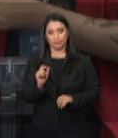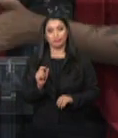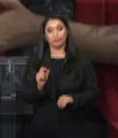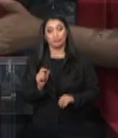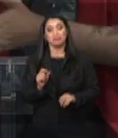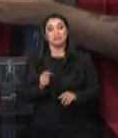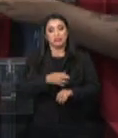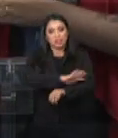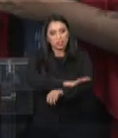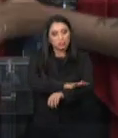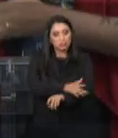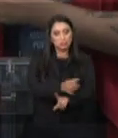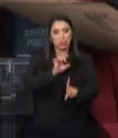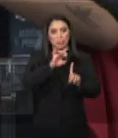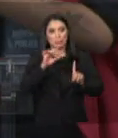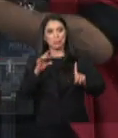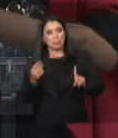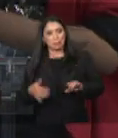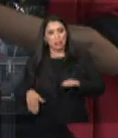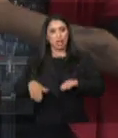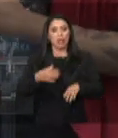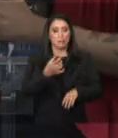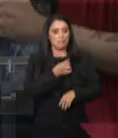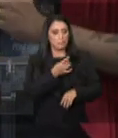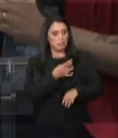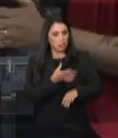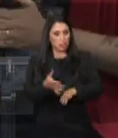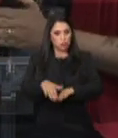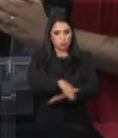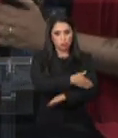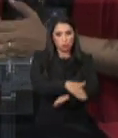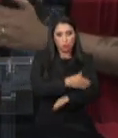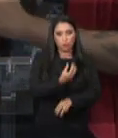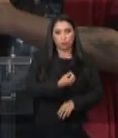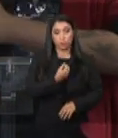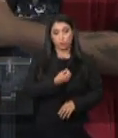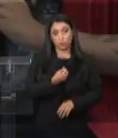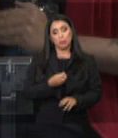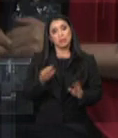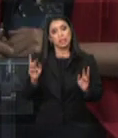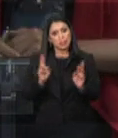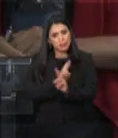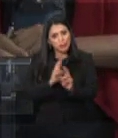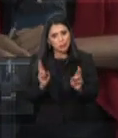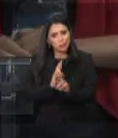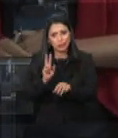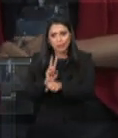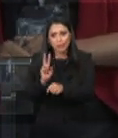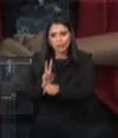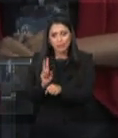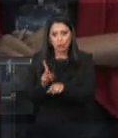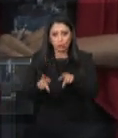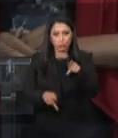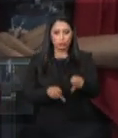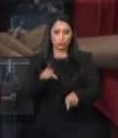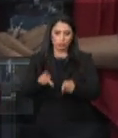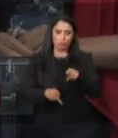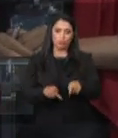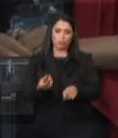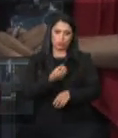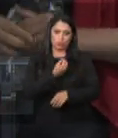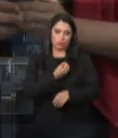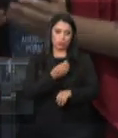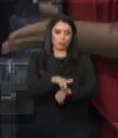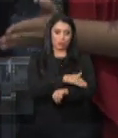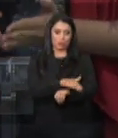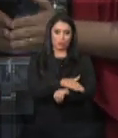racismo é a profobia a gente não vai conseguir avançar na construção de uma rede de proteção populacional da situação de rua eu acho que a